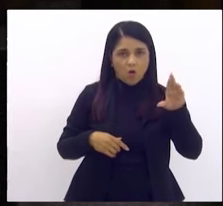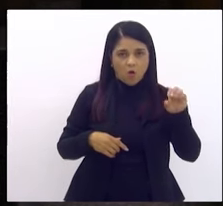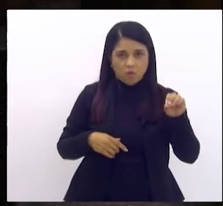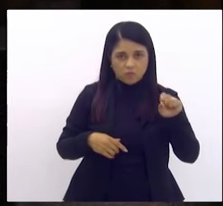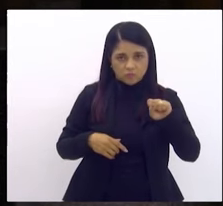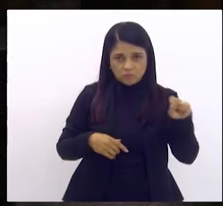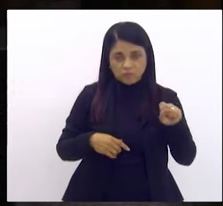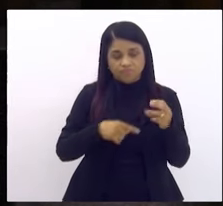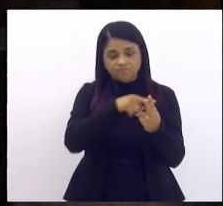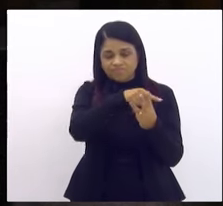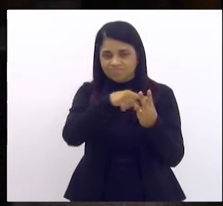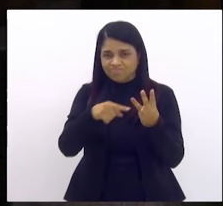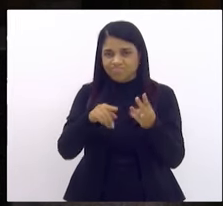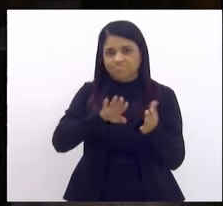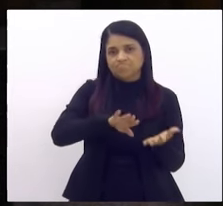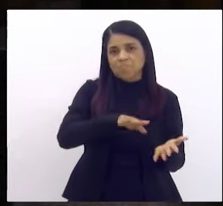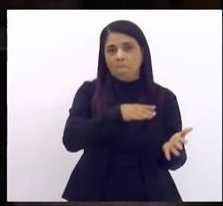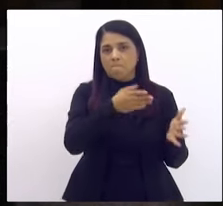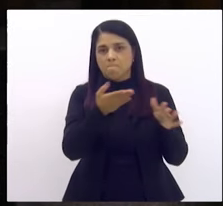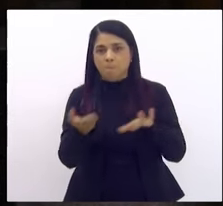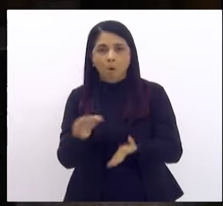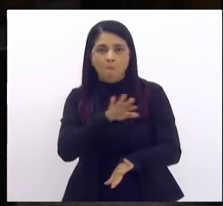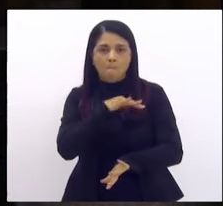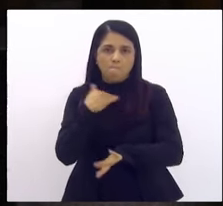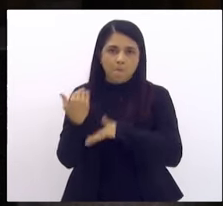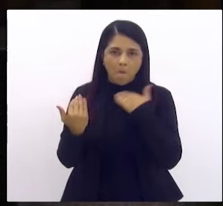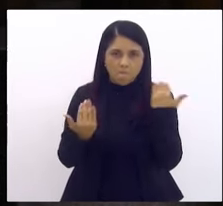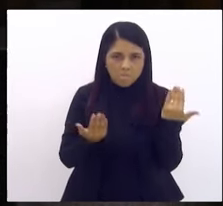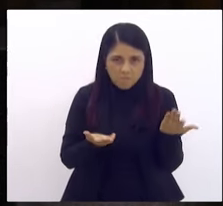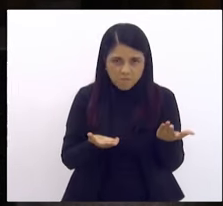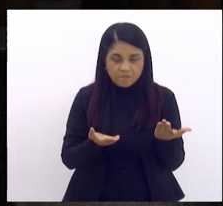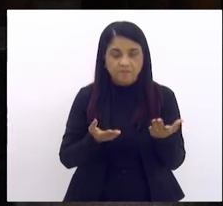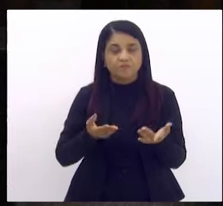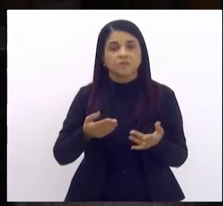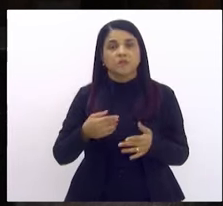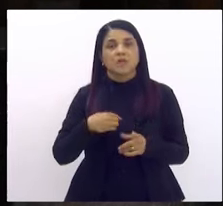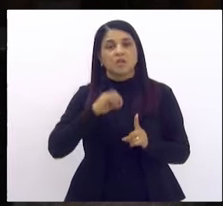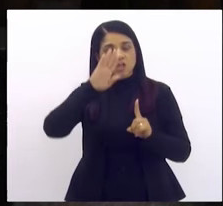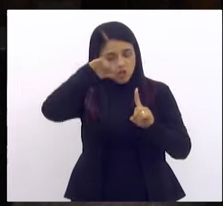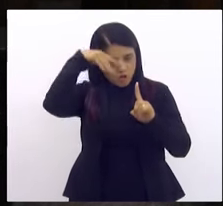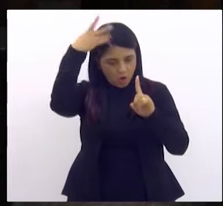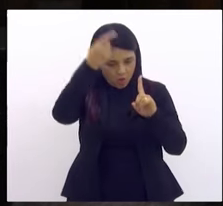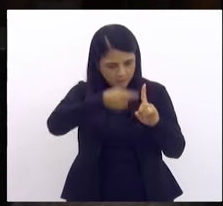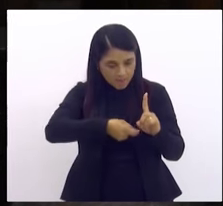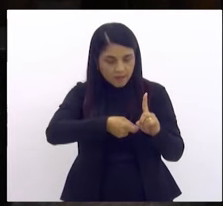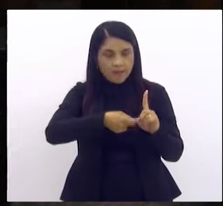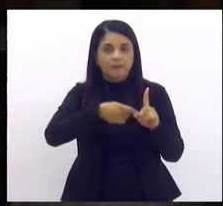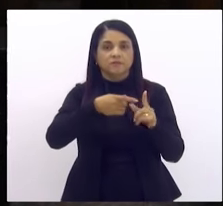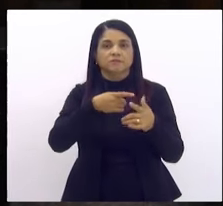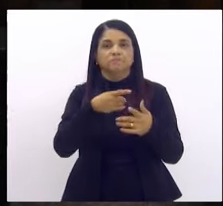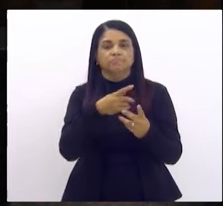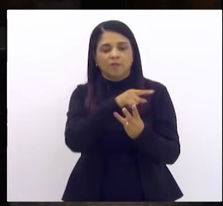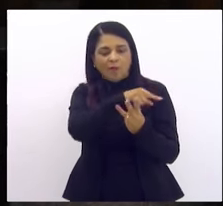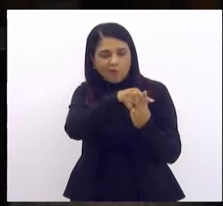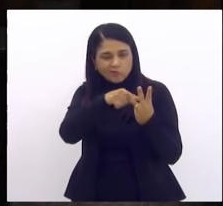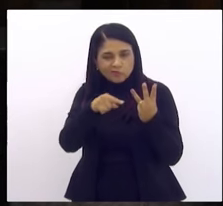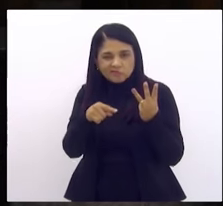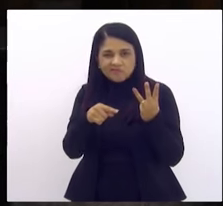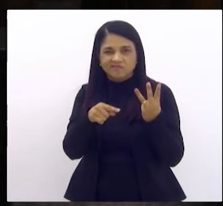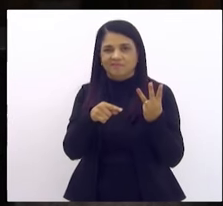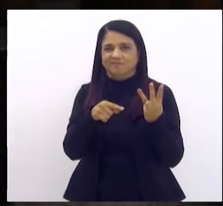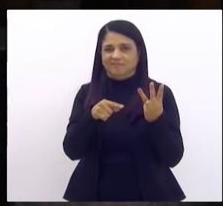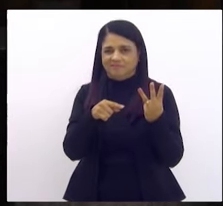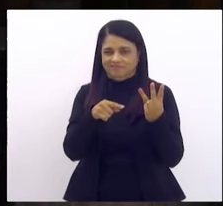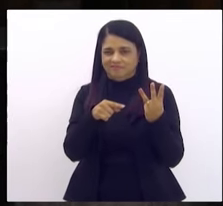assassinados. Sendo assim, em homenagem a esses guerreiros,